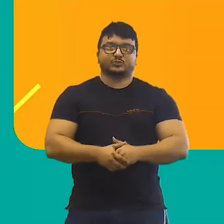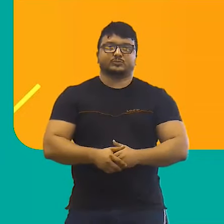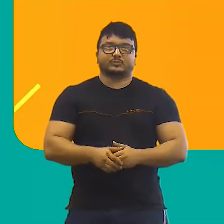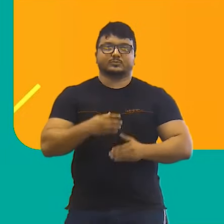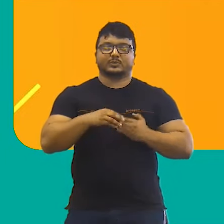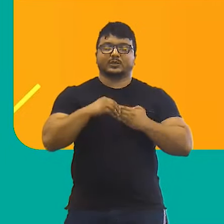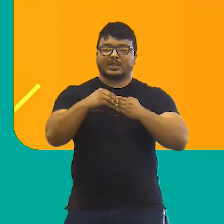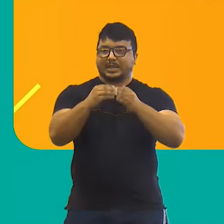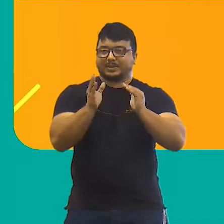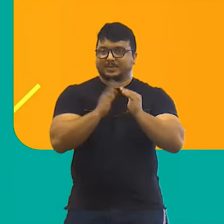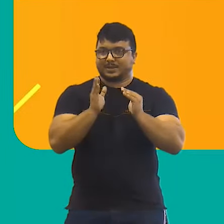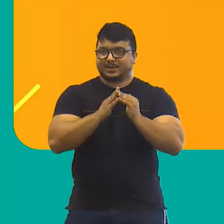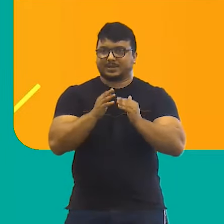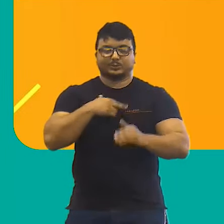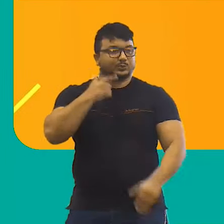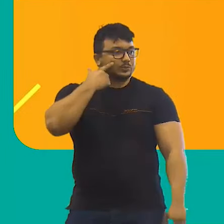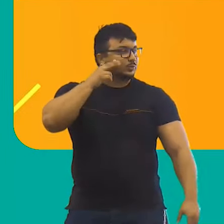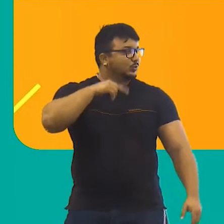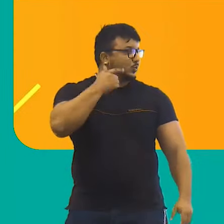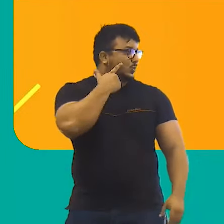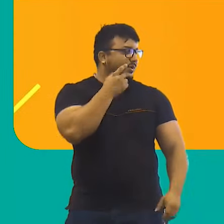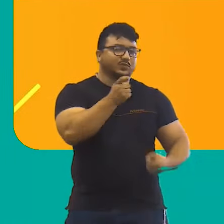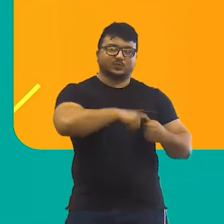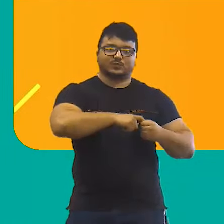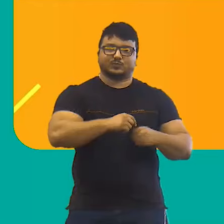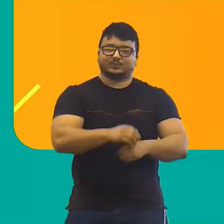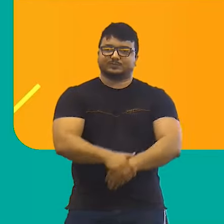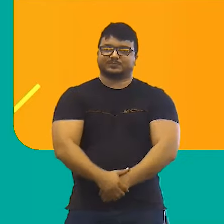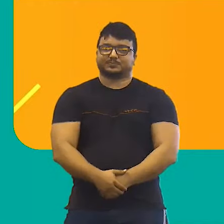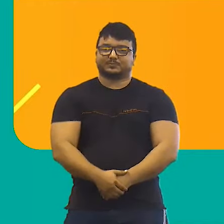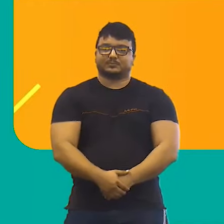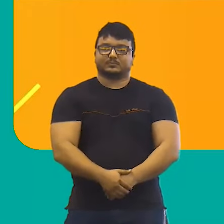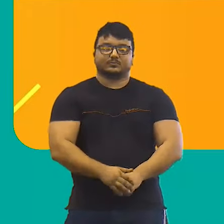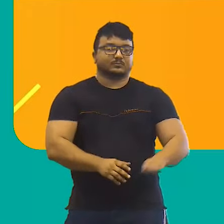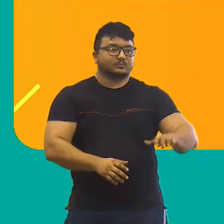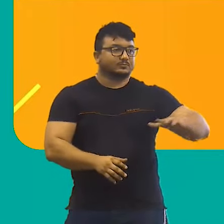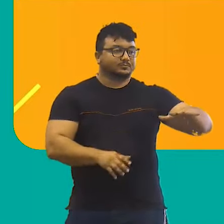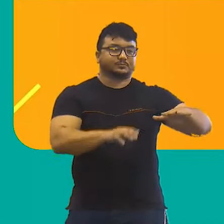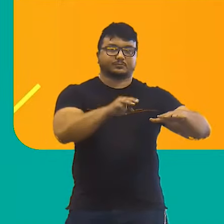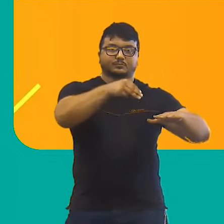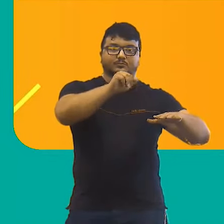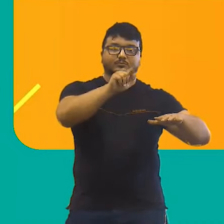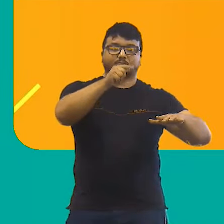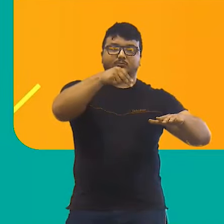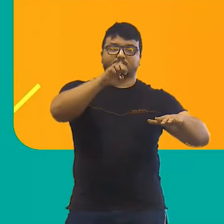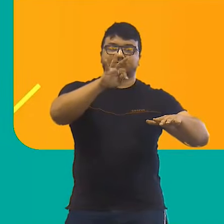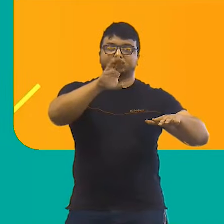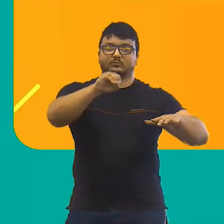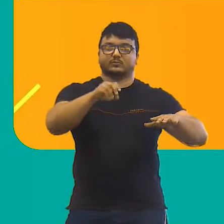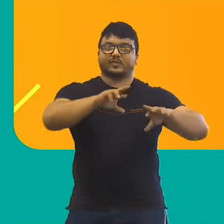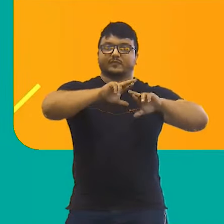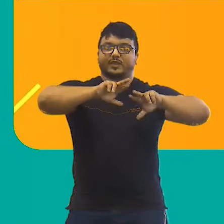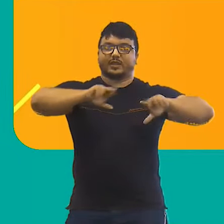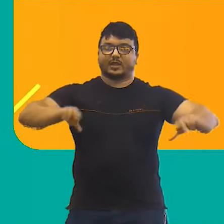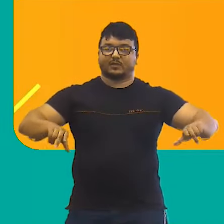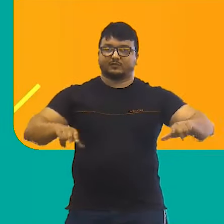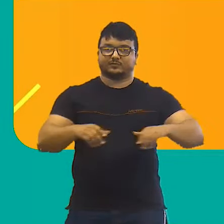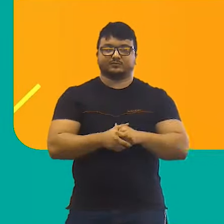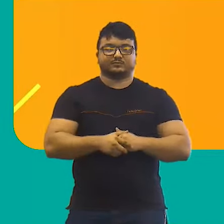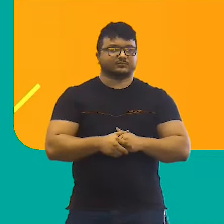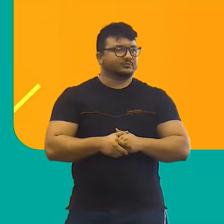para casa, nunca mais ia, né? Campo magnético variável. Você fala,